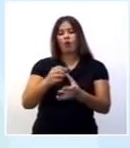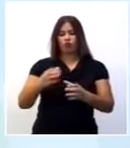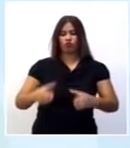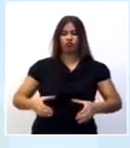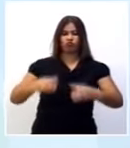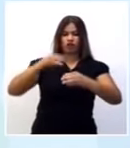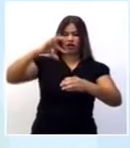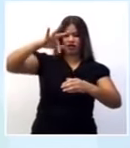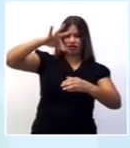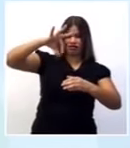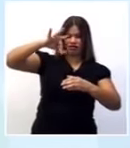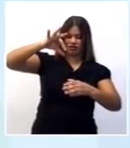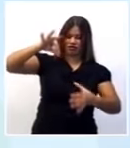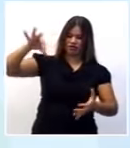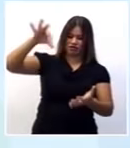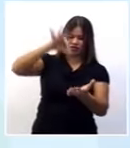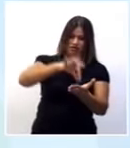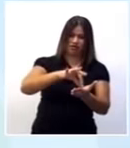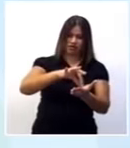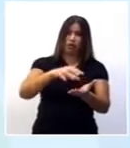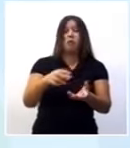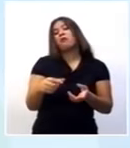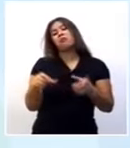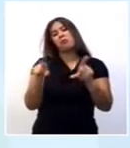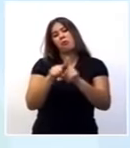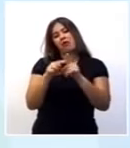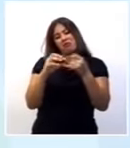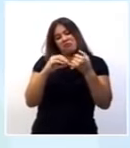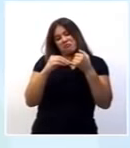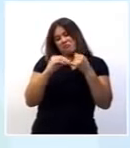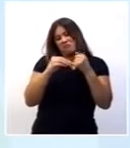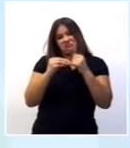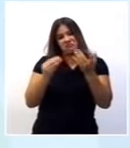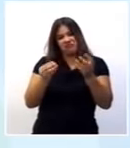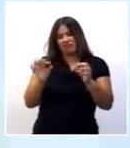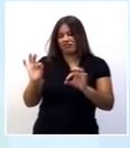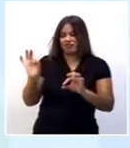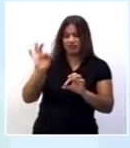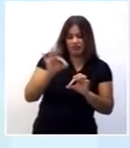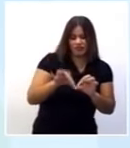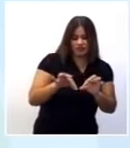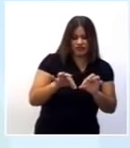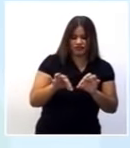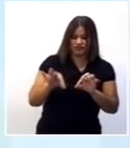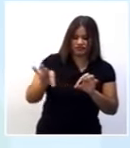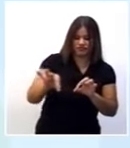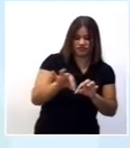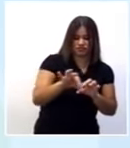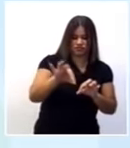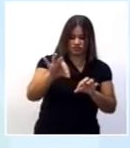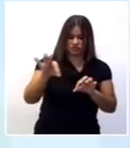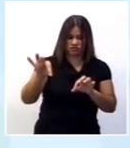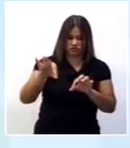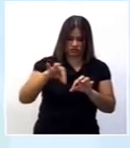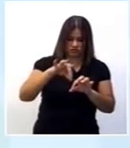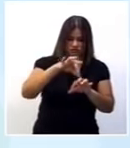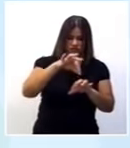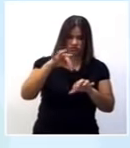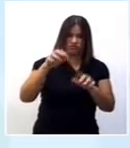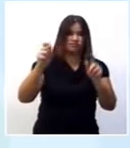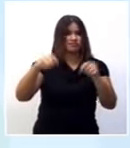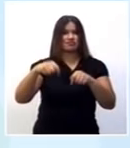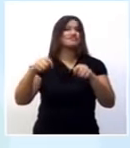garrafa, feijão, qualquer instrumento que vocês possam usar ele como pino do jogo, como um jogo de trilha